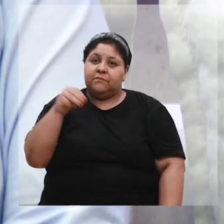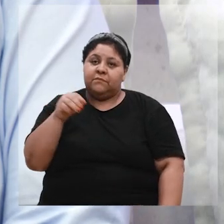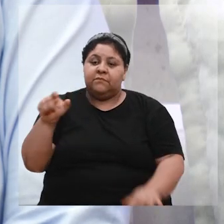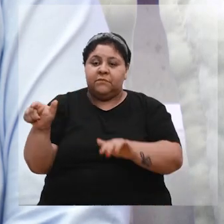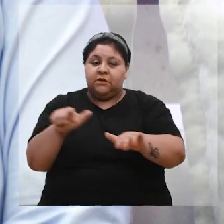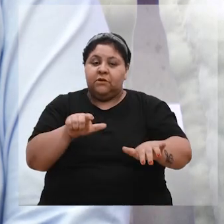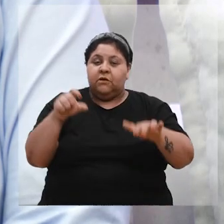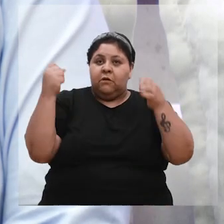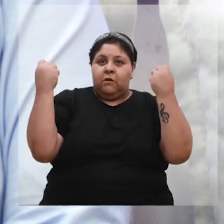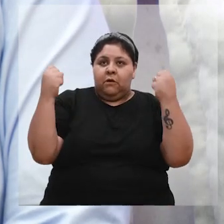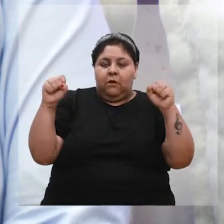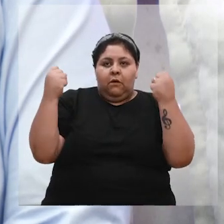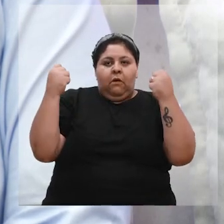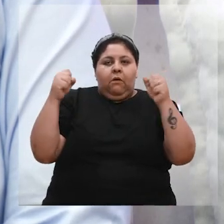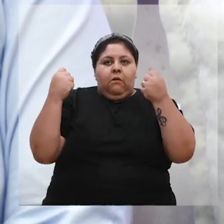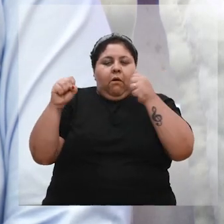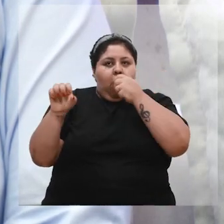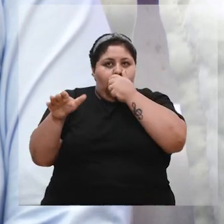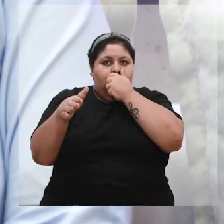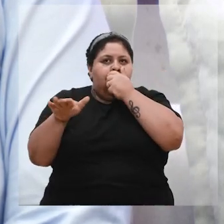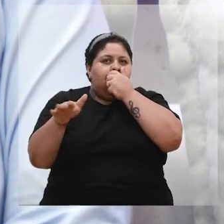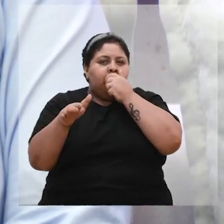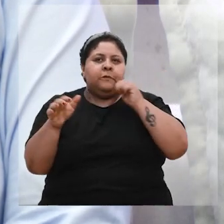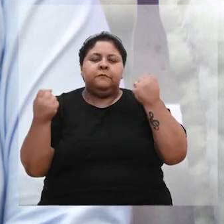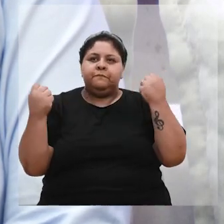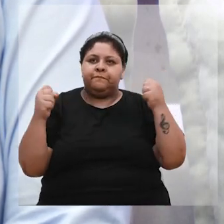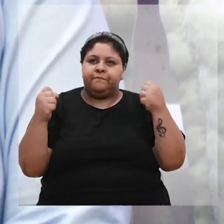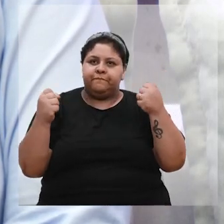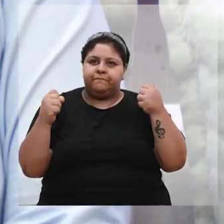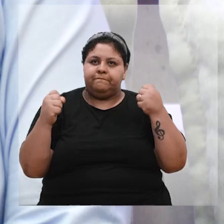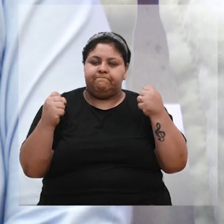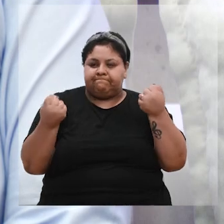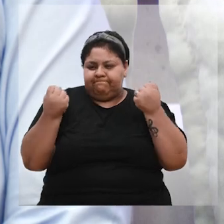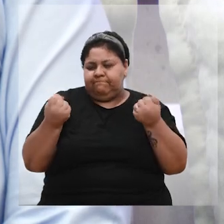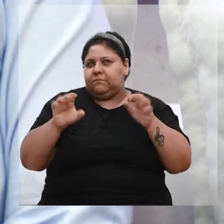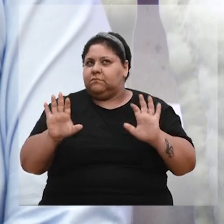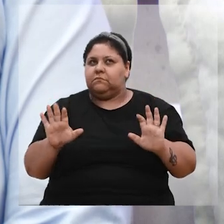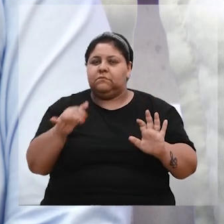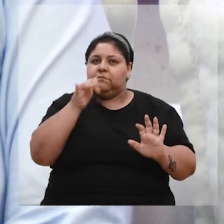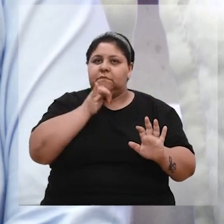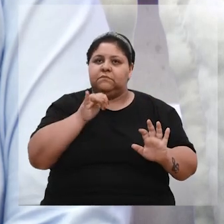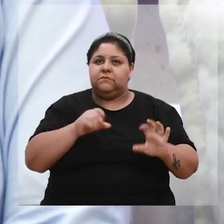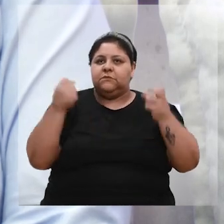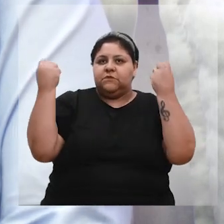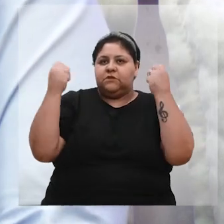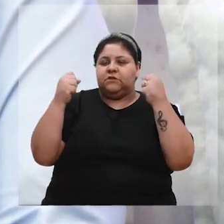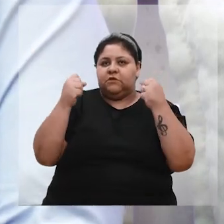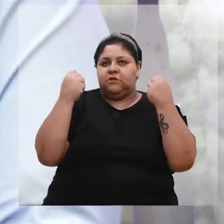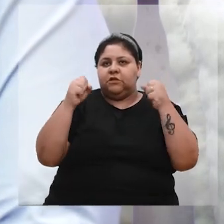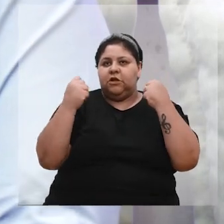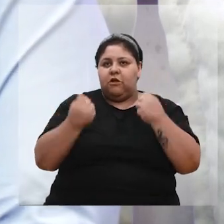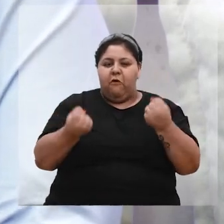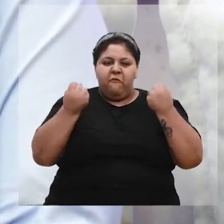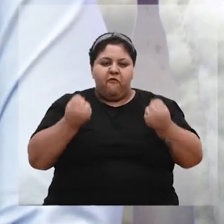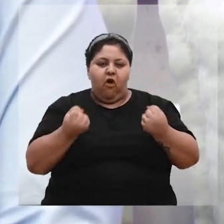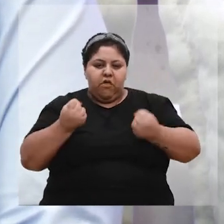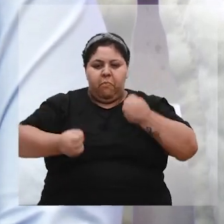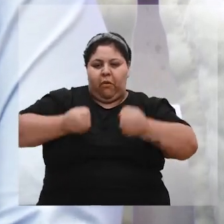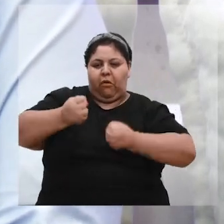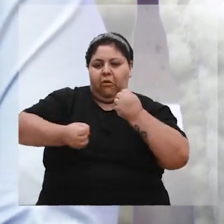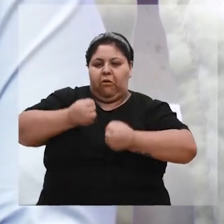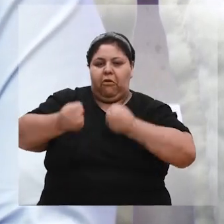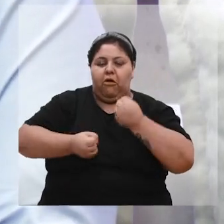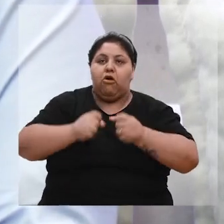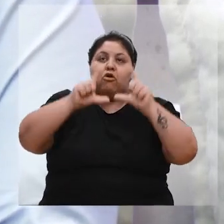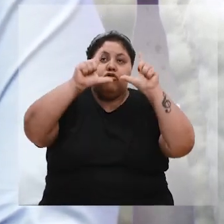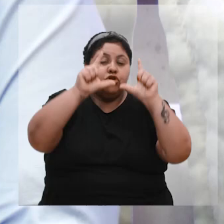150 minutos por semana de uma atividade moderada, pesada, né? Então, assim, academia, crossfit,